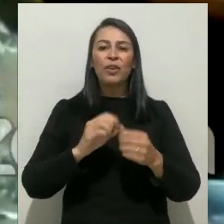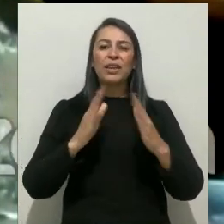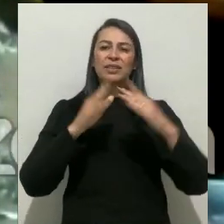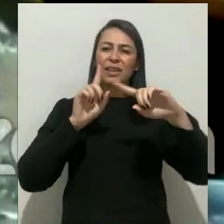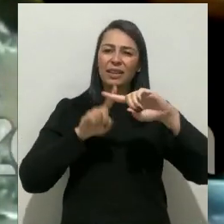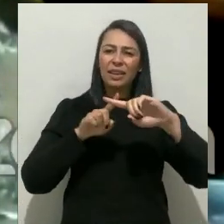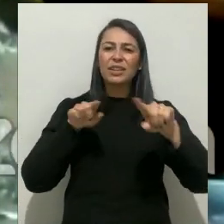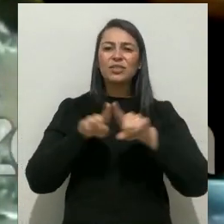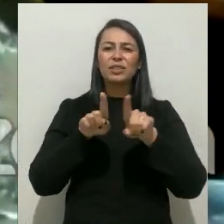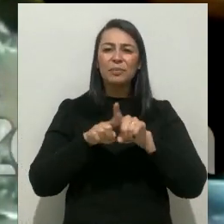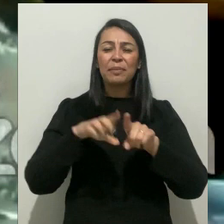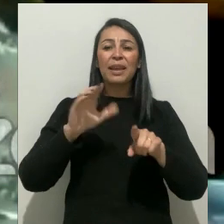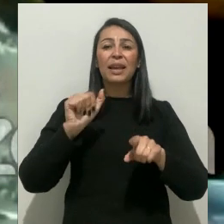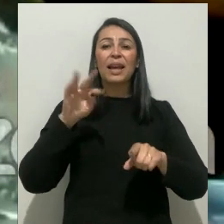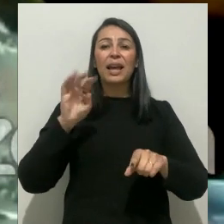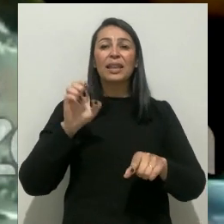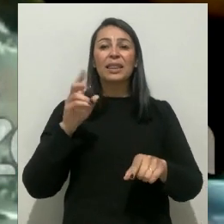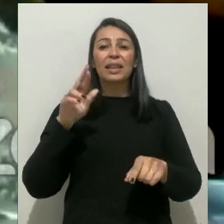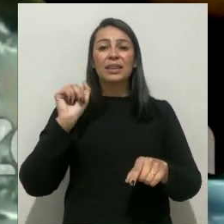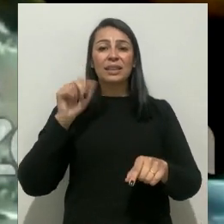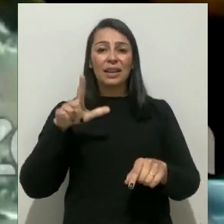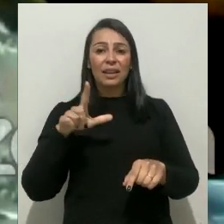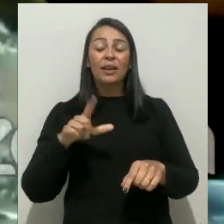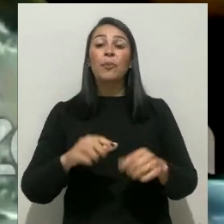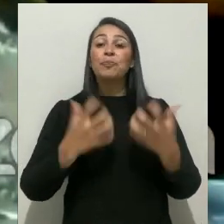Enfim, Petrópolis tem